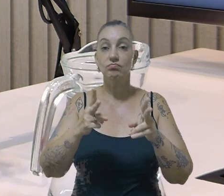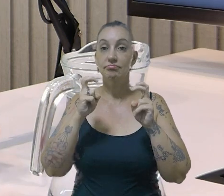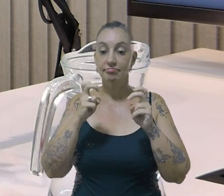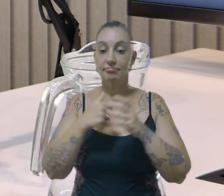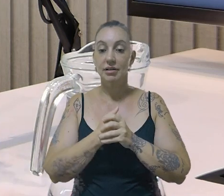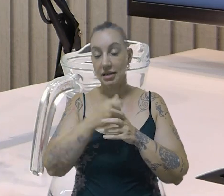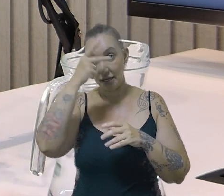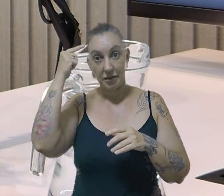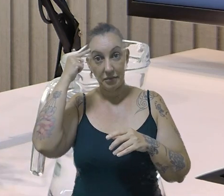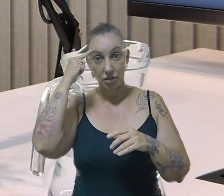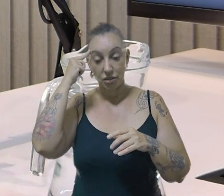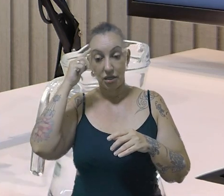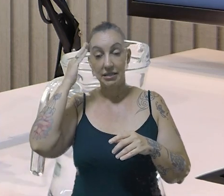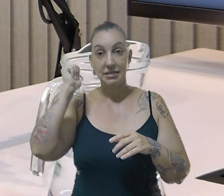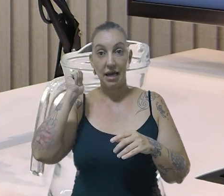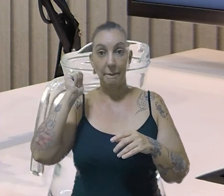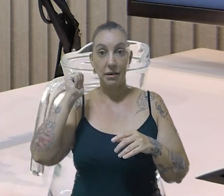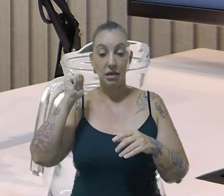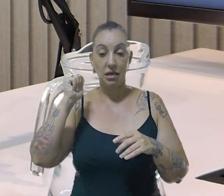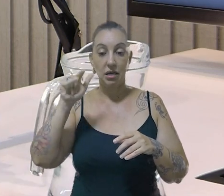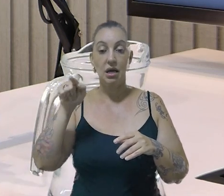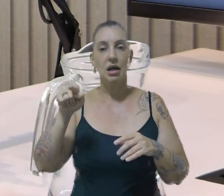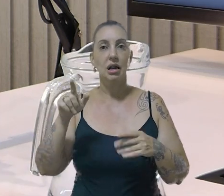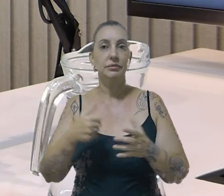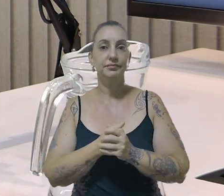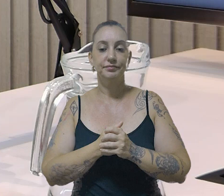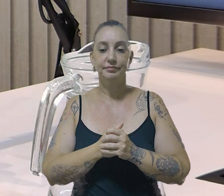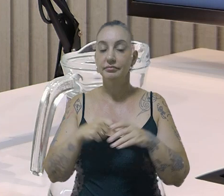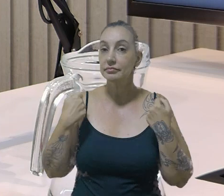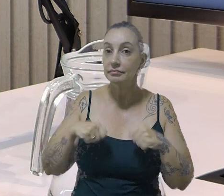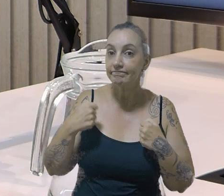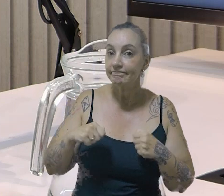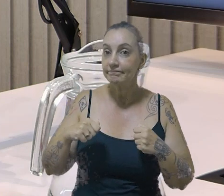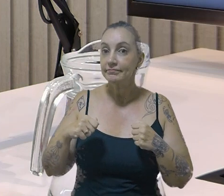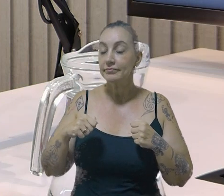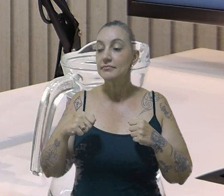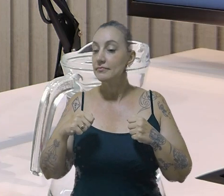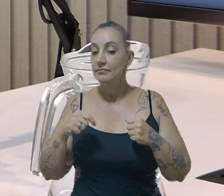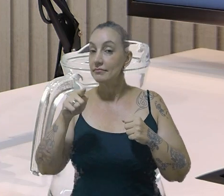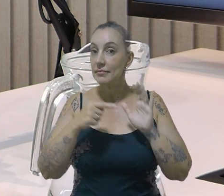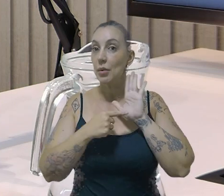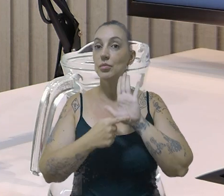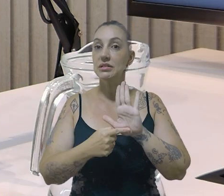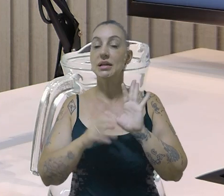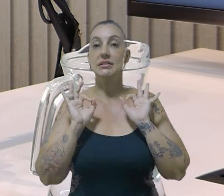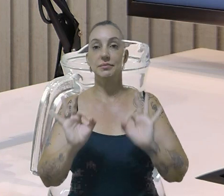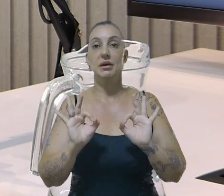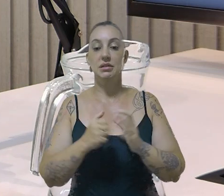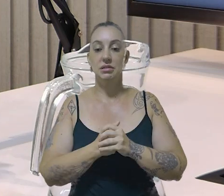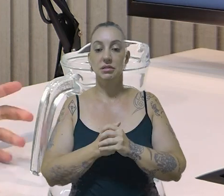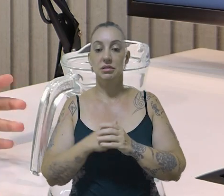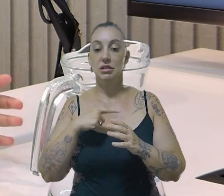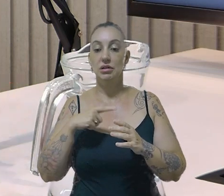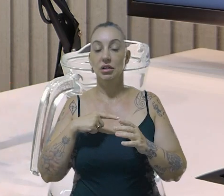da pessoa que não tem o domínio é ela fica tipo precisava que você me mostrasse isso daí então tem muito diretor